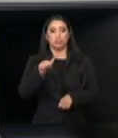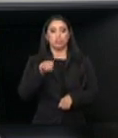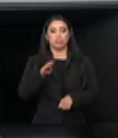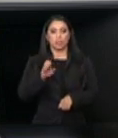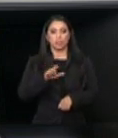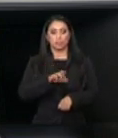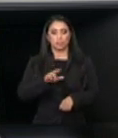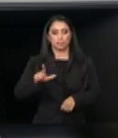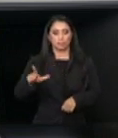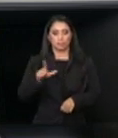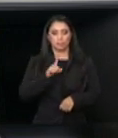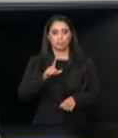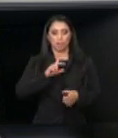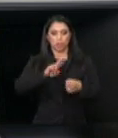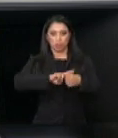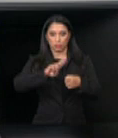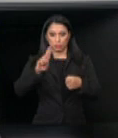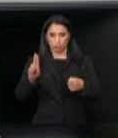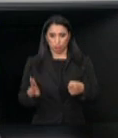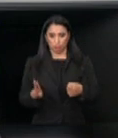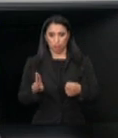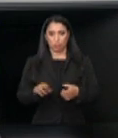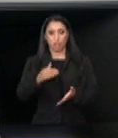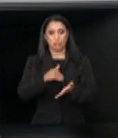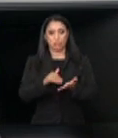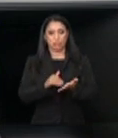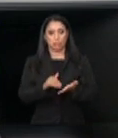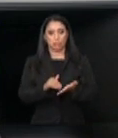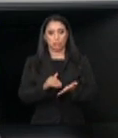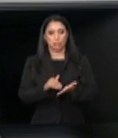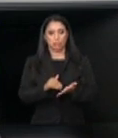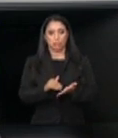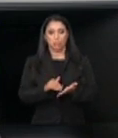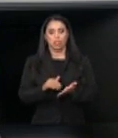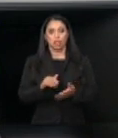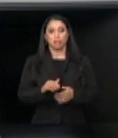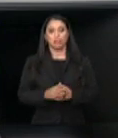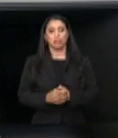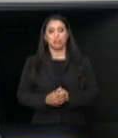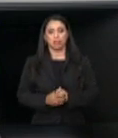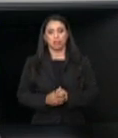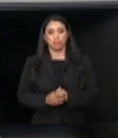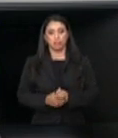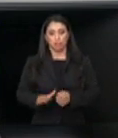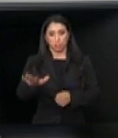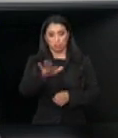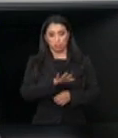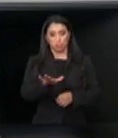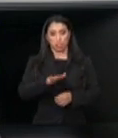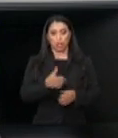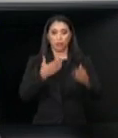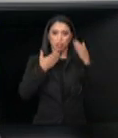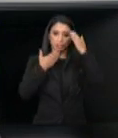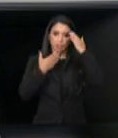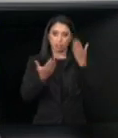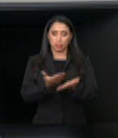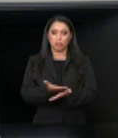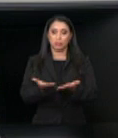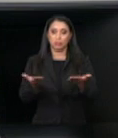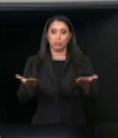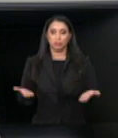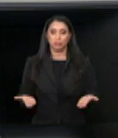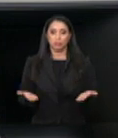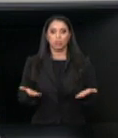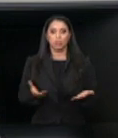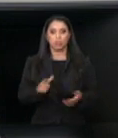representando Advocacia Geral da União ela quer secretária Geral do contencioso Agradeço a todos os senhores você fala